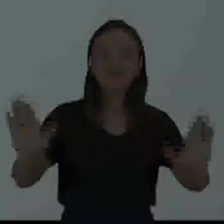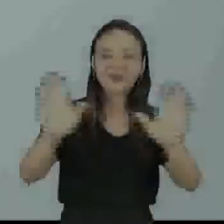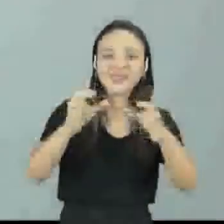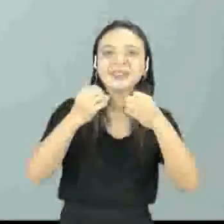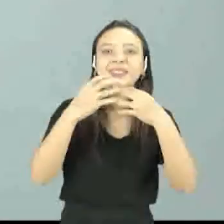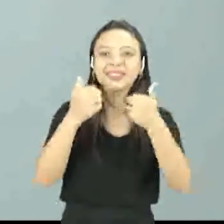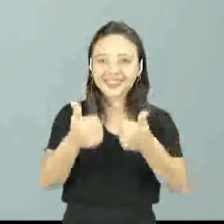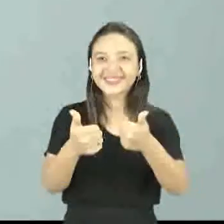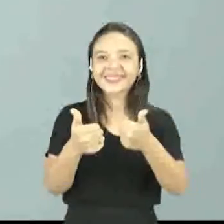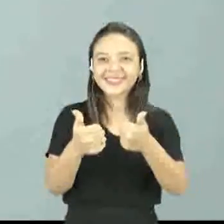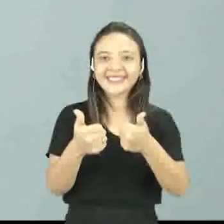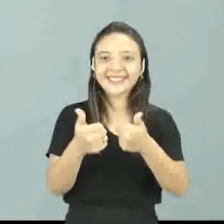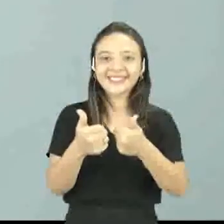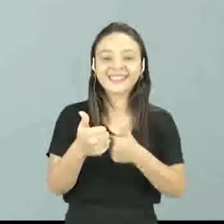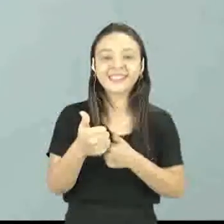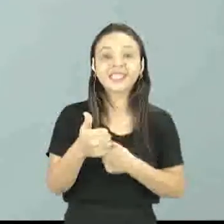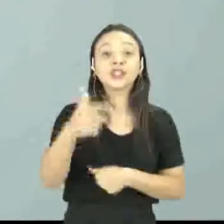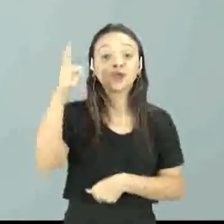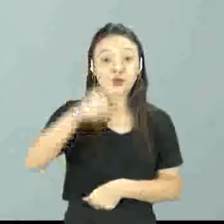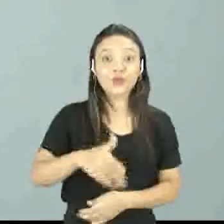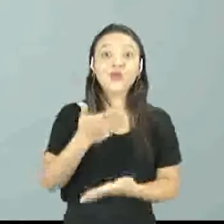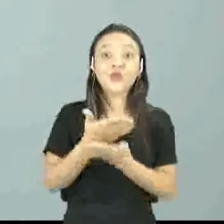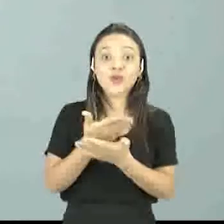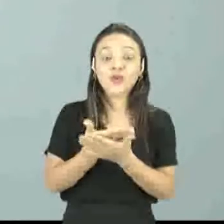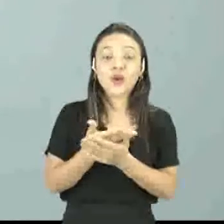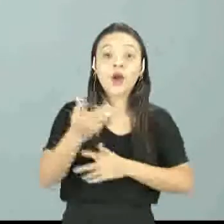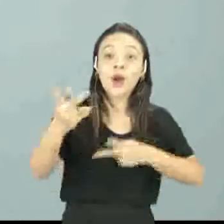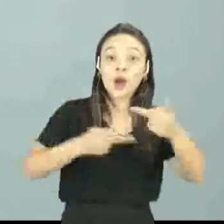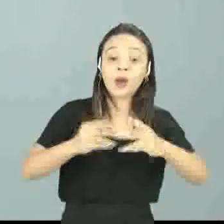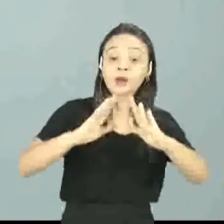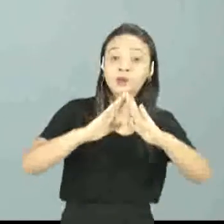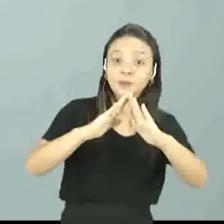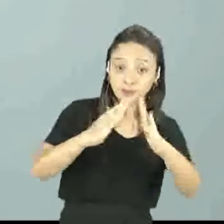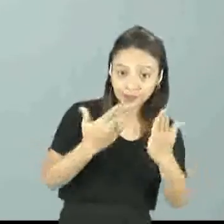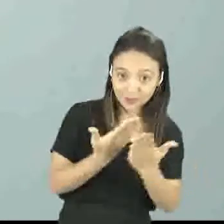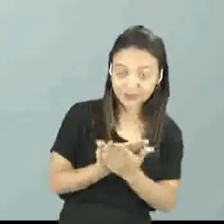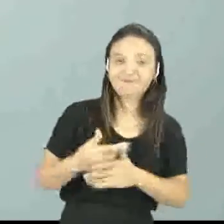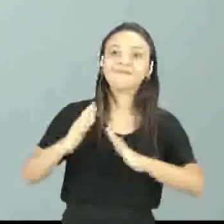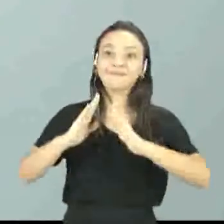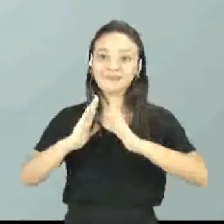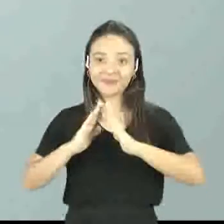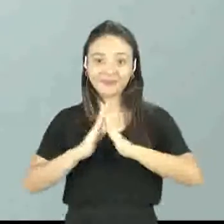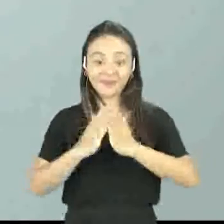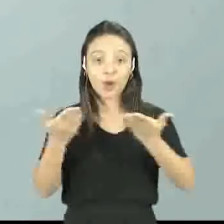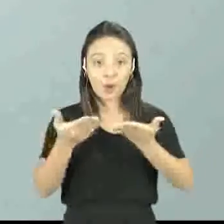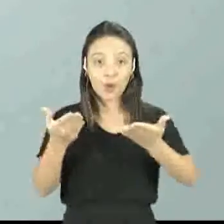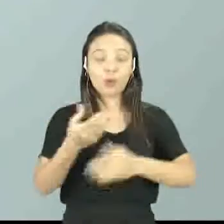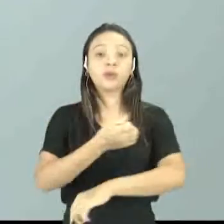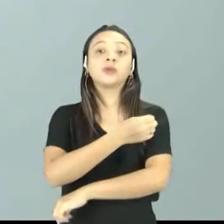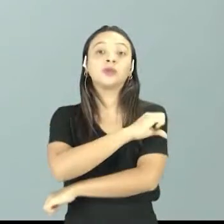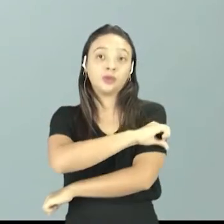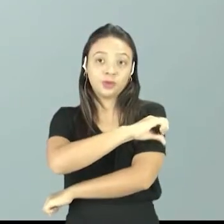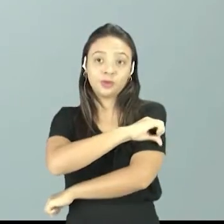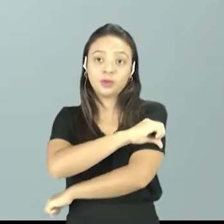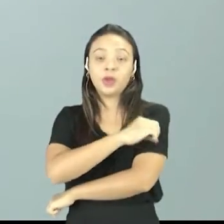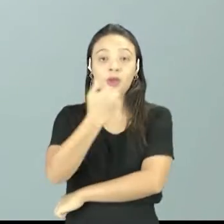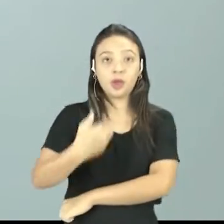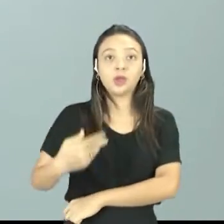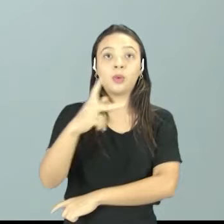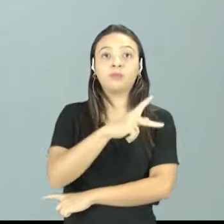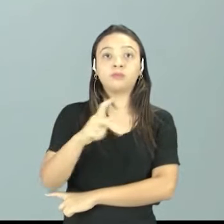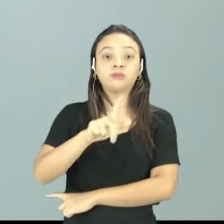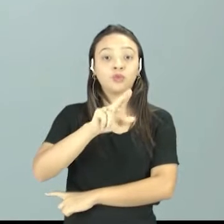Olá, tudo bem com você? Vamos hoje para mais uma aula do projeto Escola em Casa. Hoje nossa aula é conteúdo para o 9º ano. Meu nome é Luan Felipe,